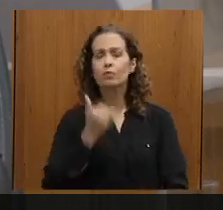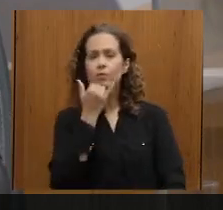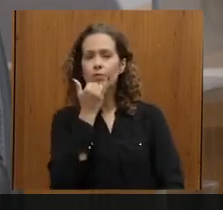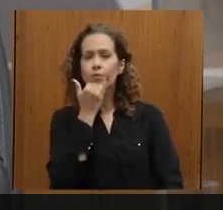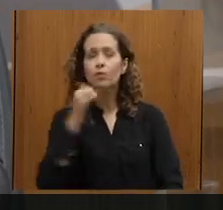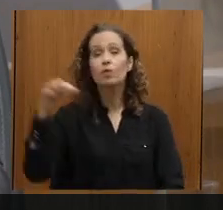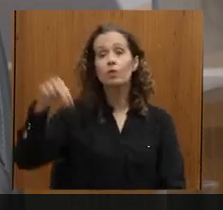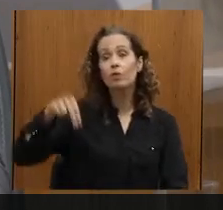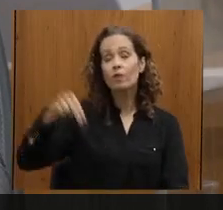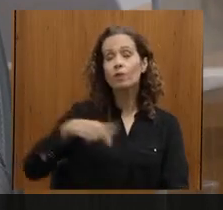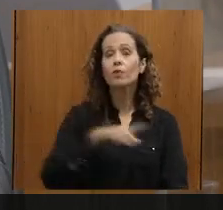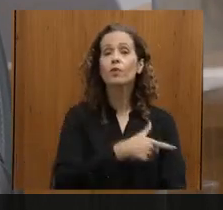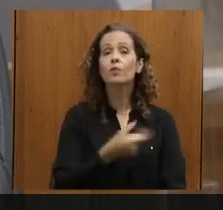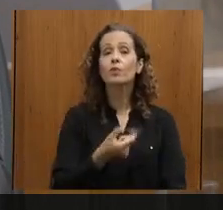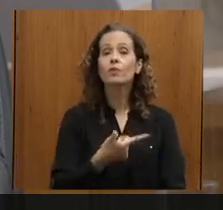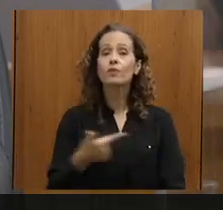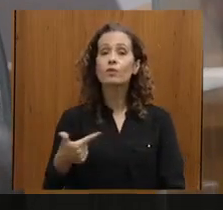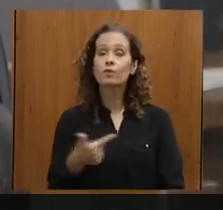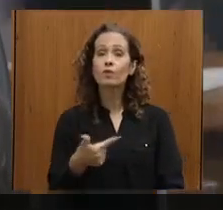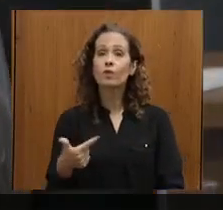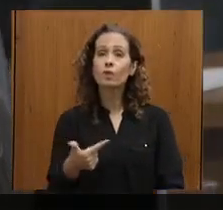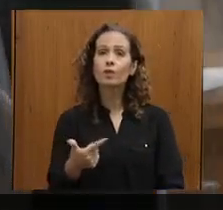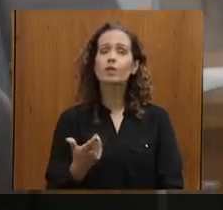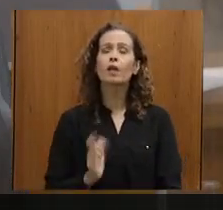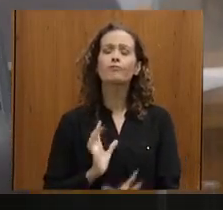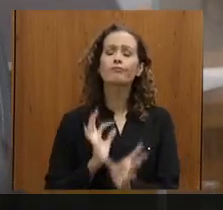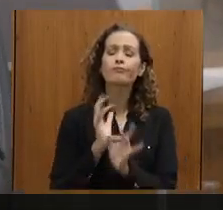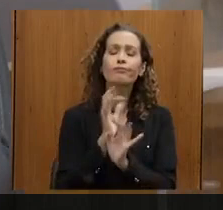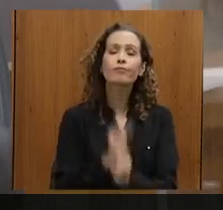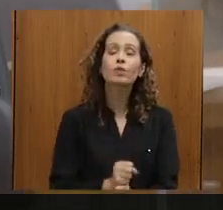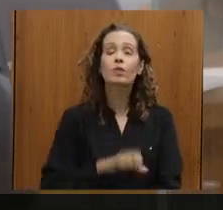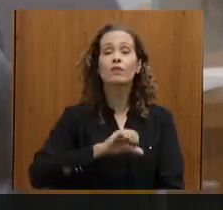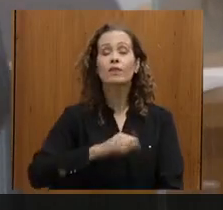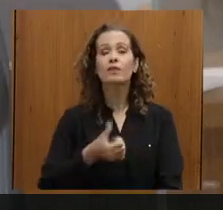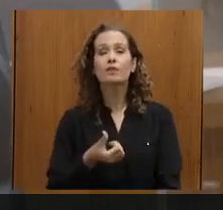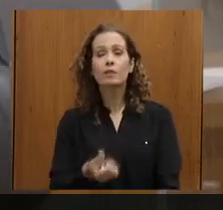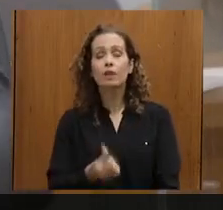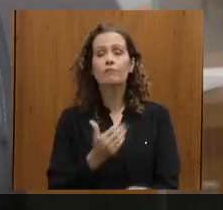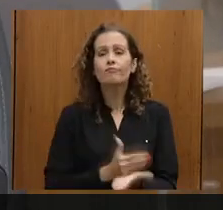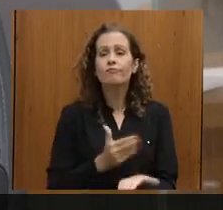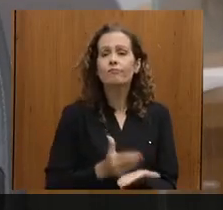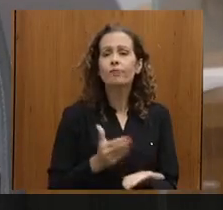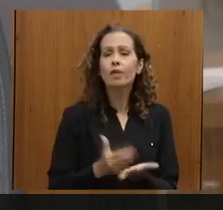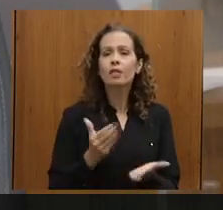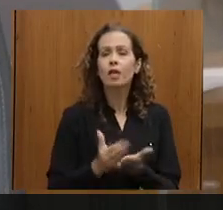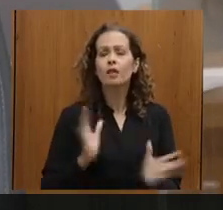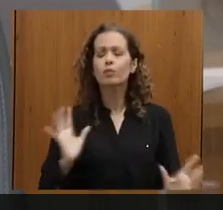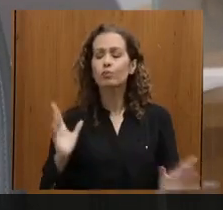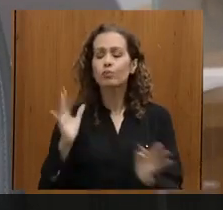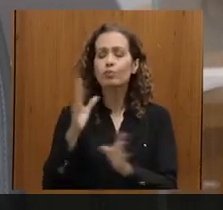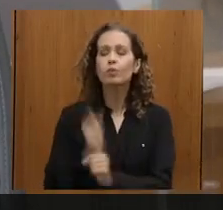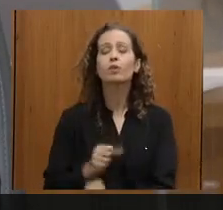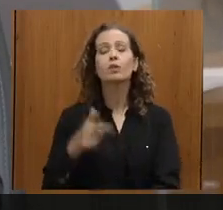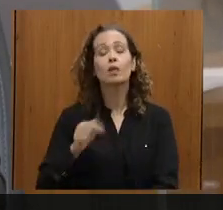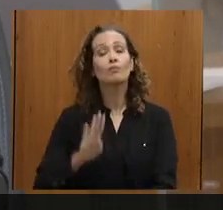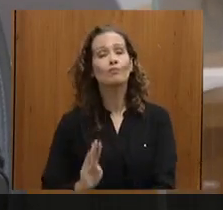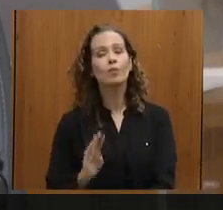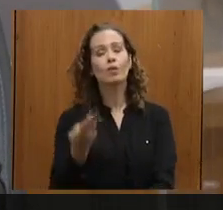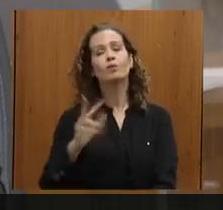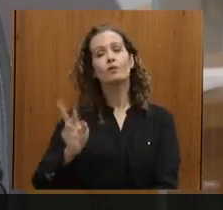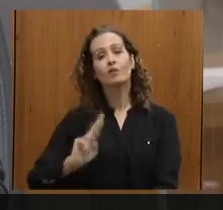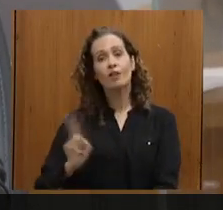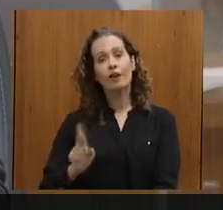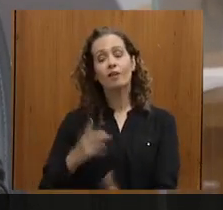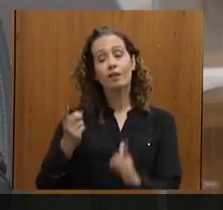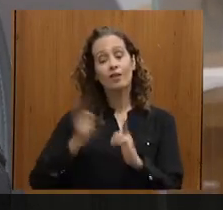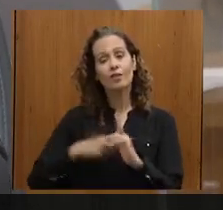2022, entrará no fluxo do Estado as 96 parcelas para a quitação integral desses também R 7 bilhões da